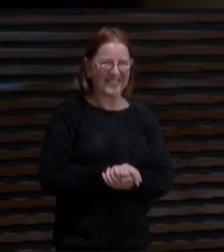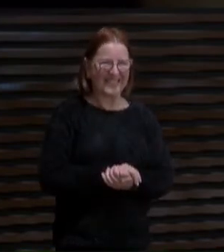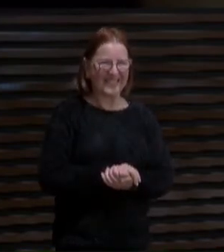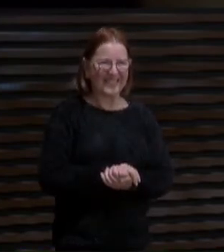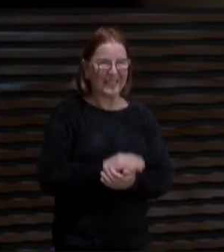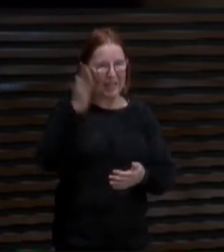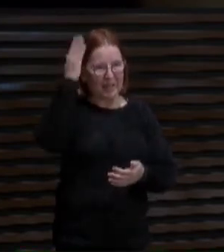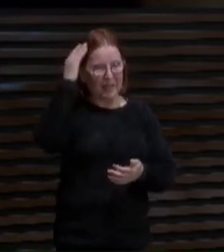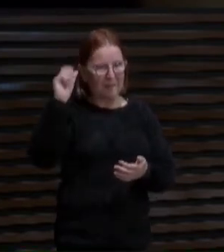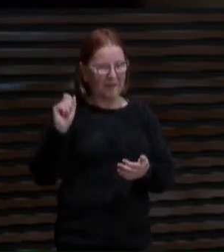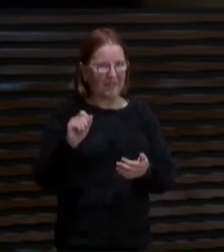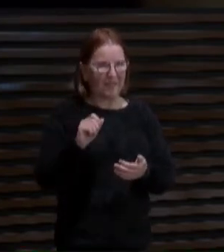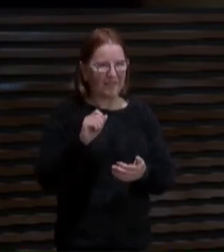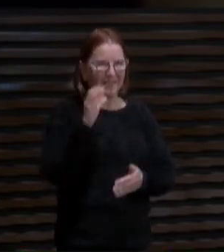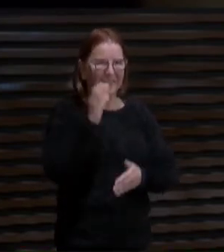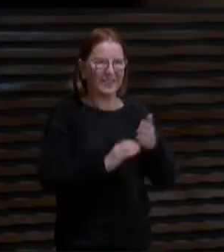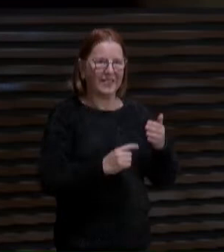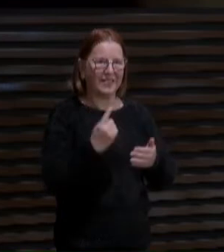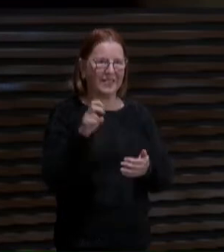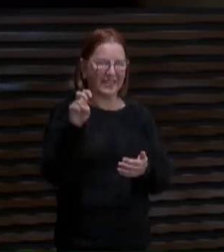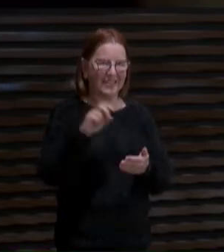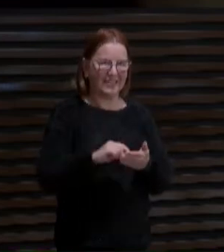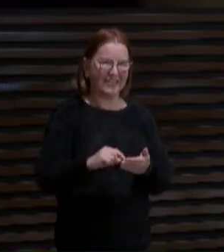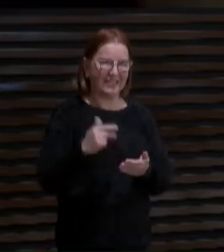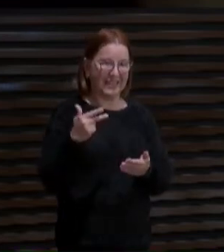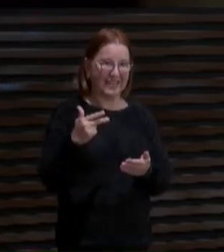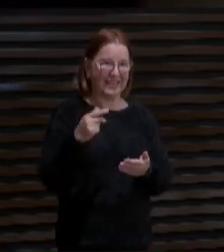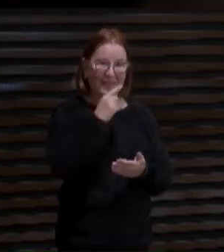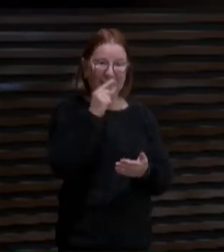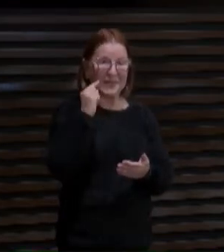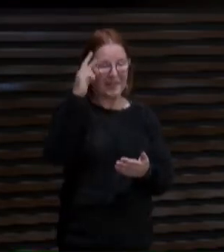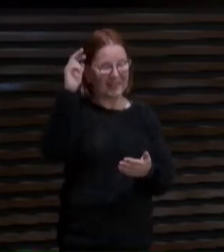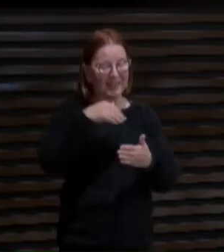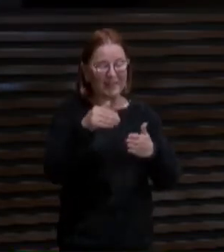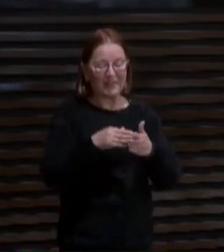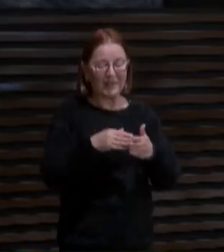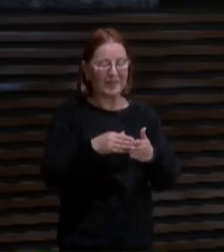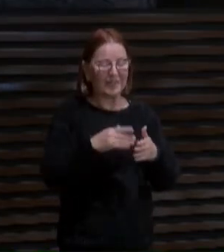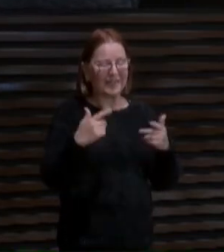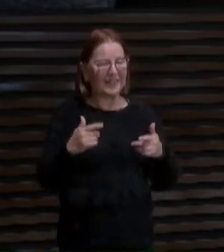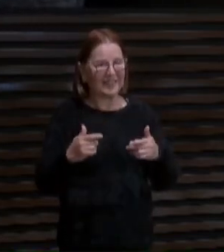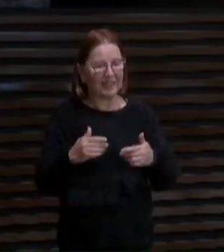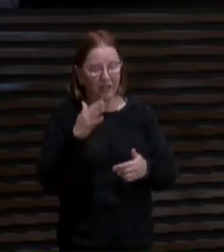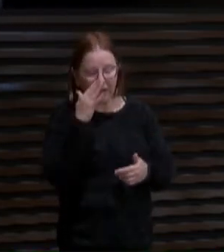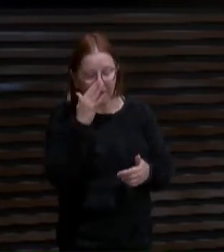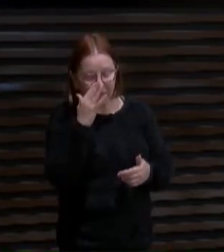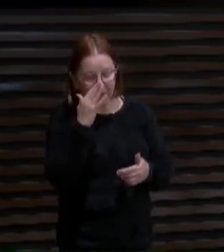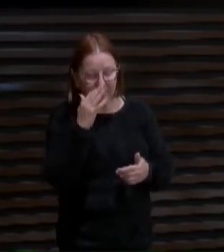provérbios 15:3 Coloca aí Ruben ata aí os olhos do senhor estão em todos os lugares contemplando bons e maus